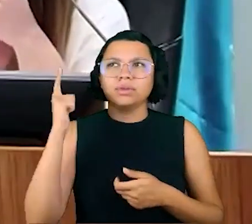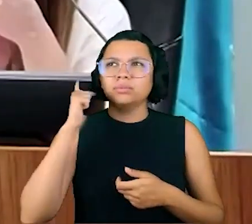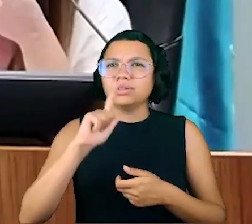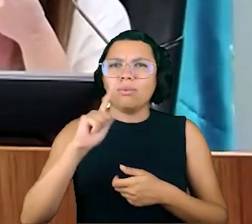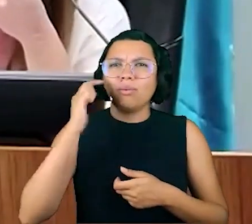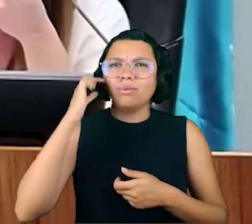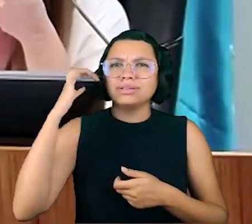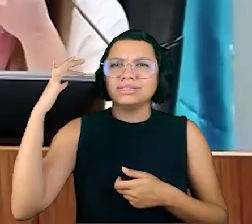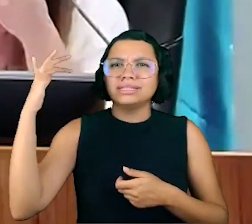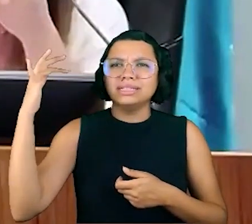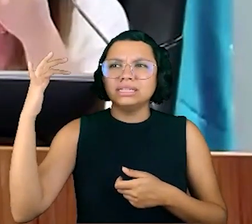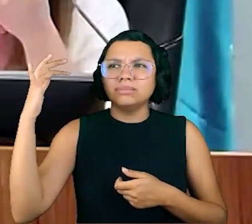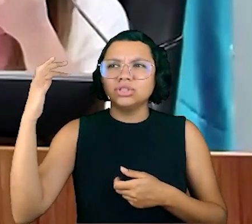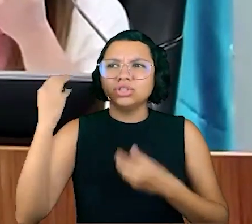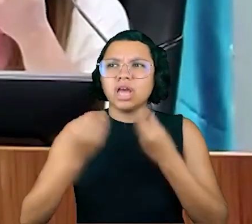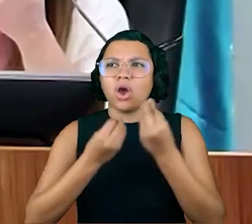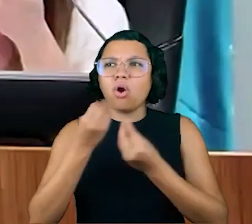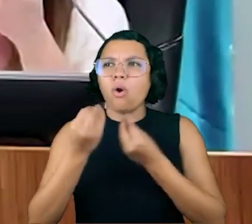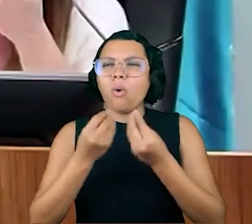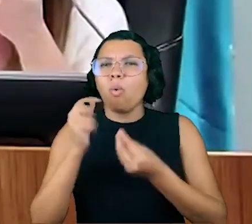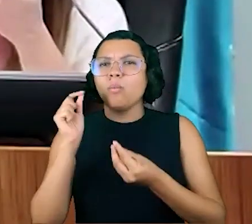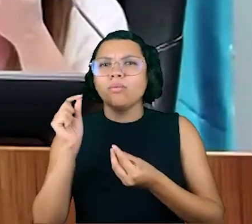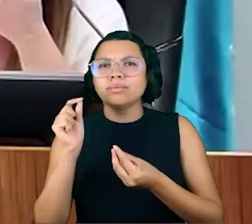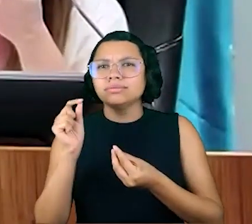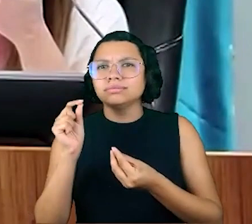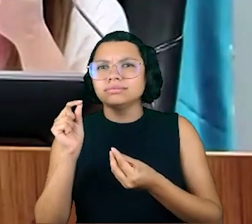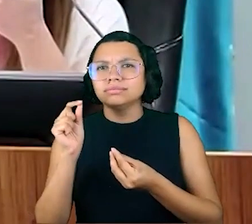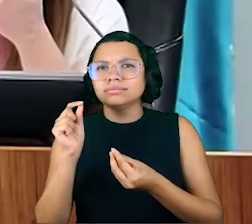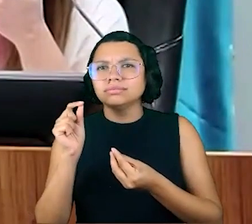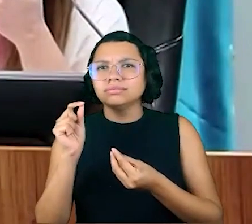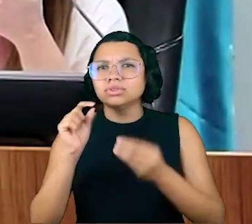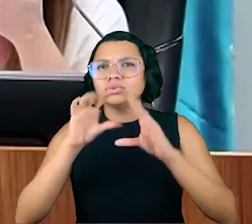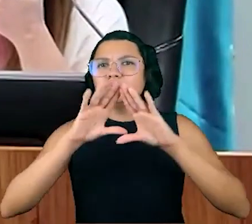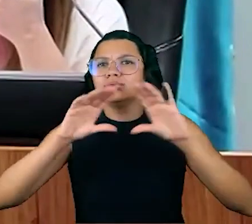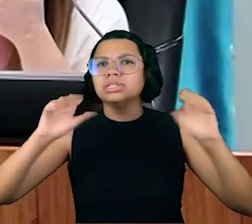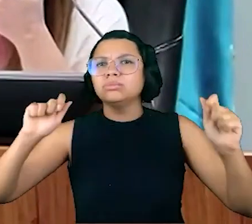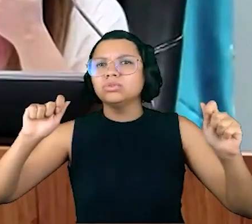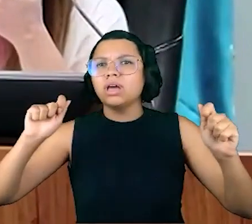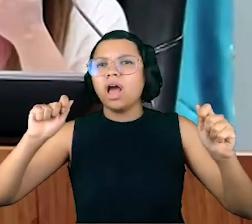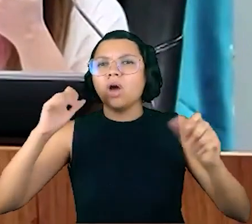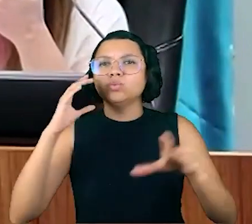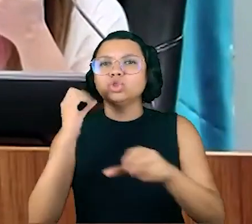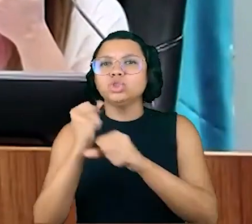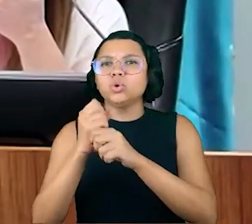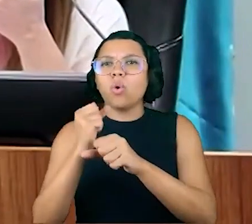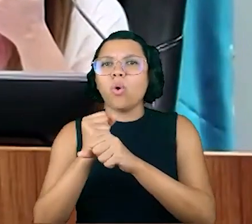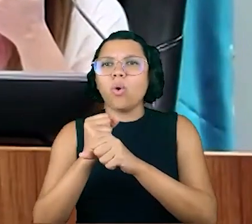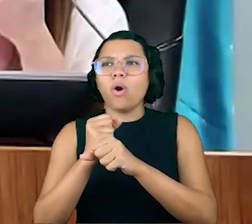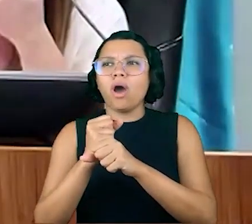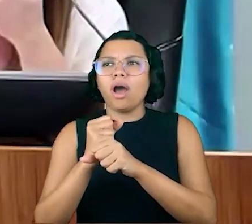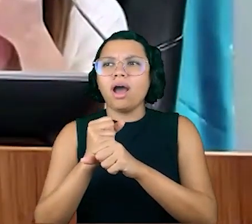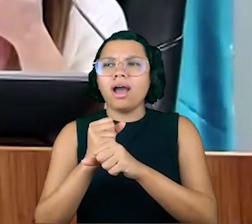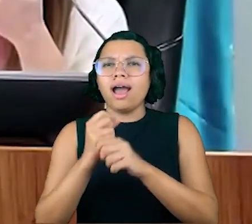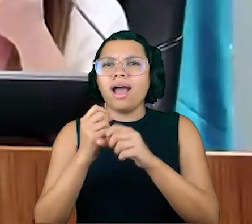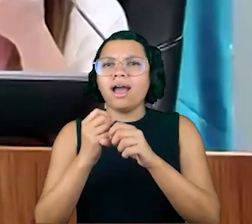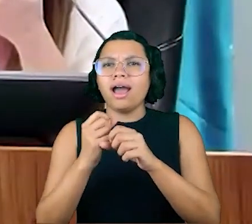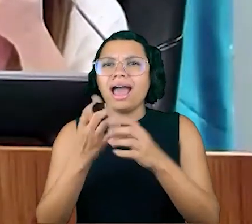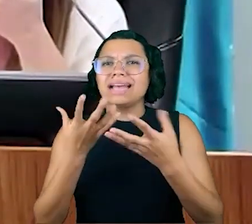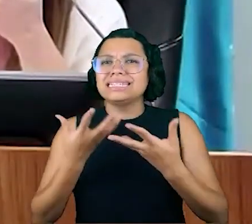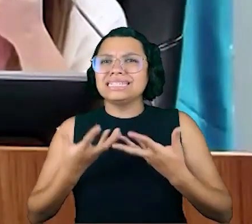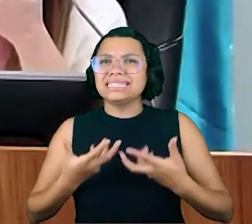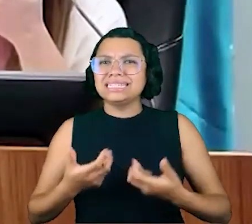consigo imaginar como que o Tribunal de Contas aprova as